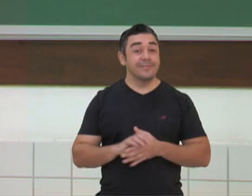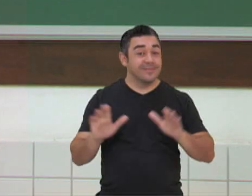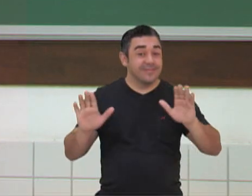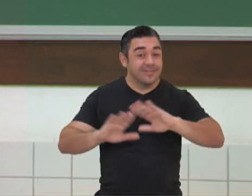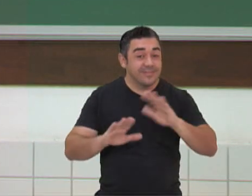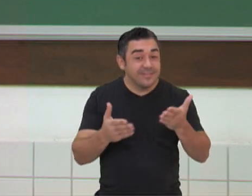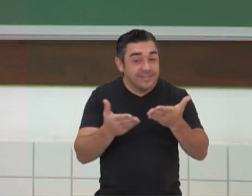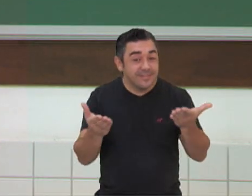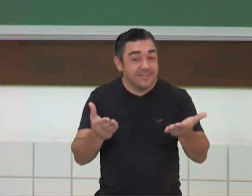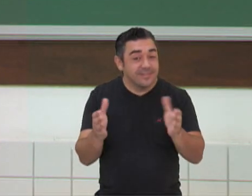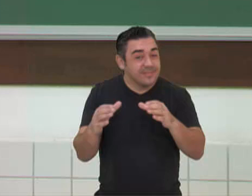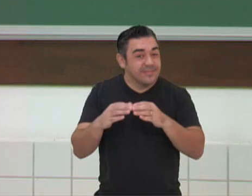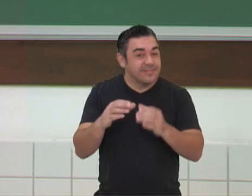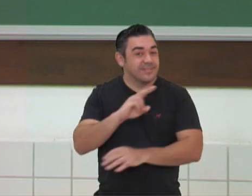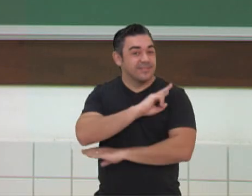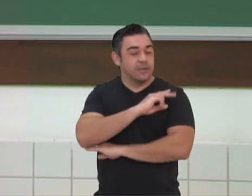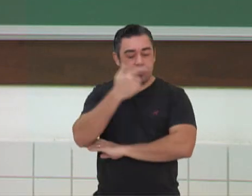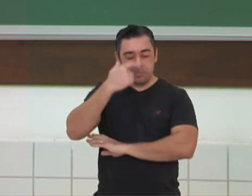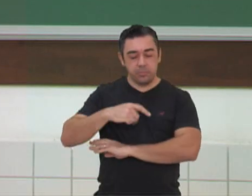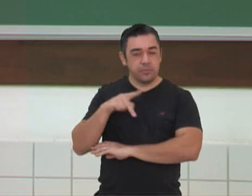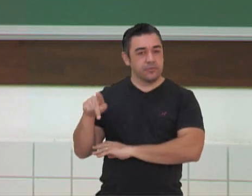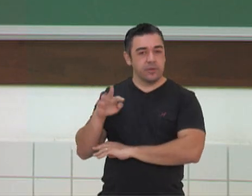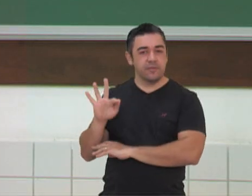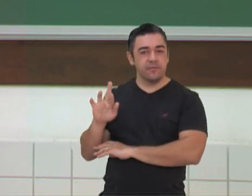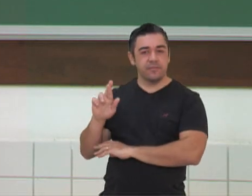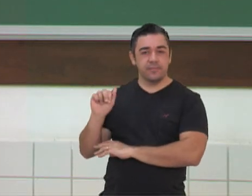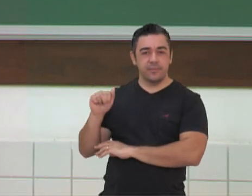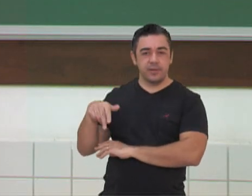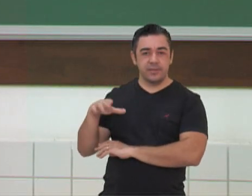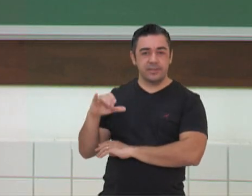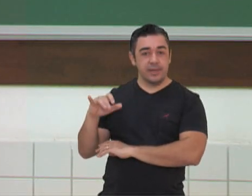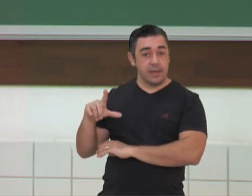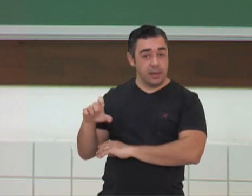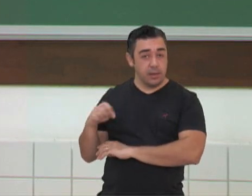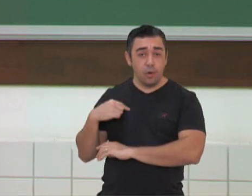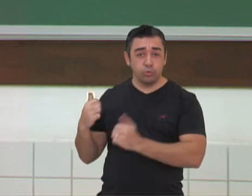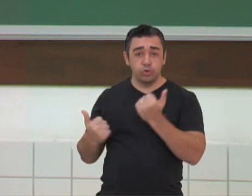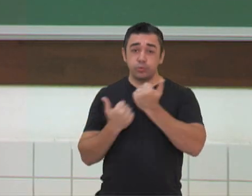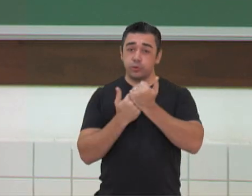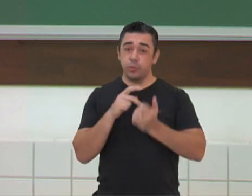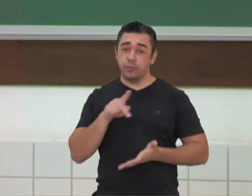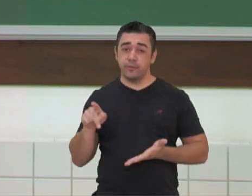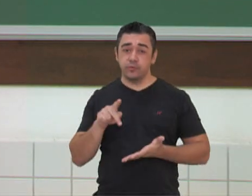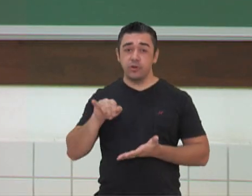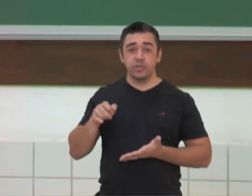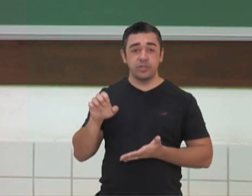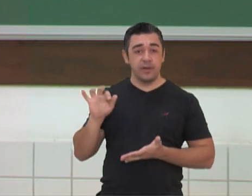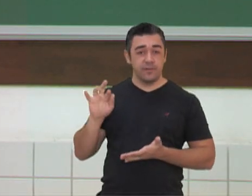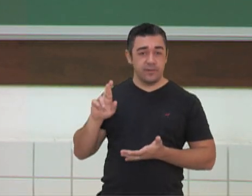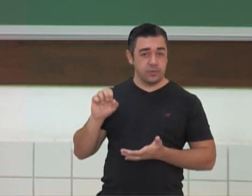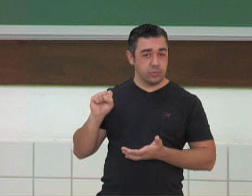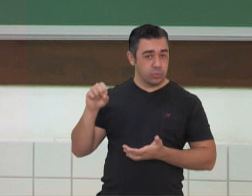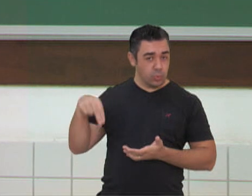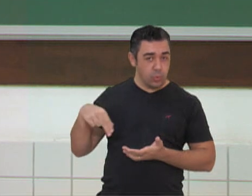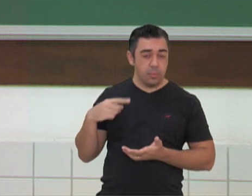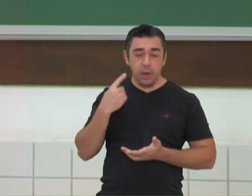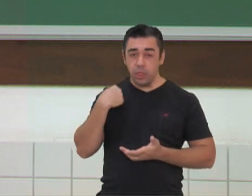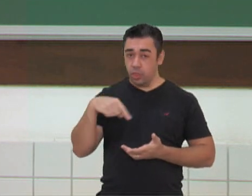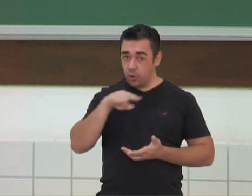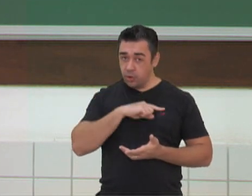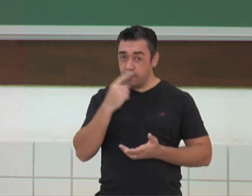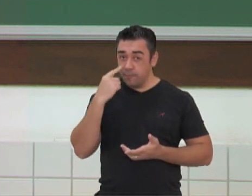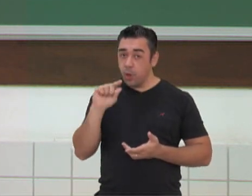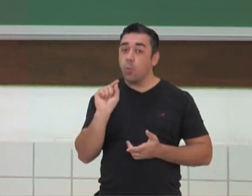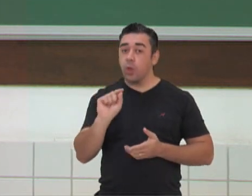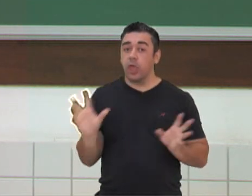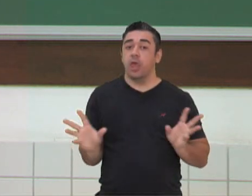Olá, segundo ano. Eu sou a professora Franciele. Estou aqui no lugar do Jefferson para fazer a revisão do trimestre com vocês, tá? Então o Jefferson